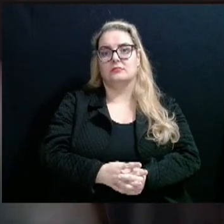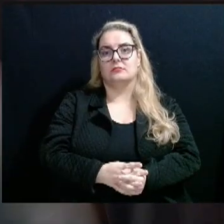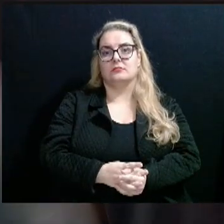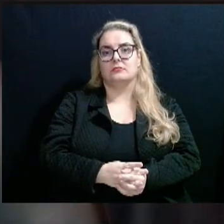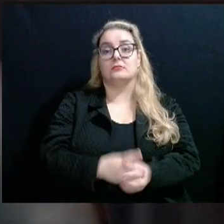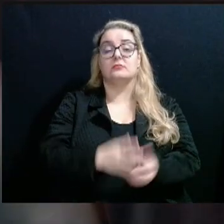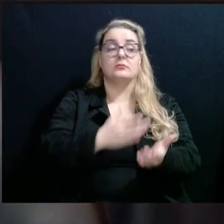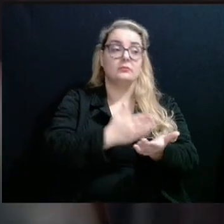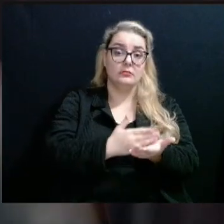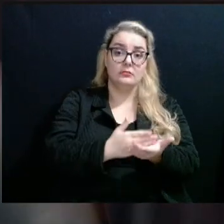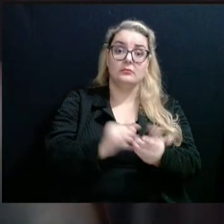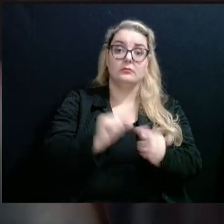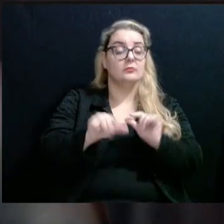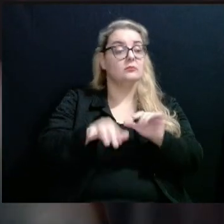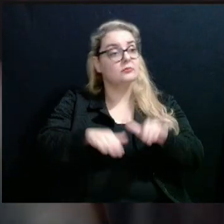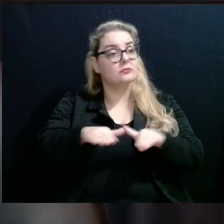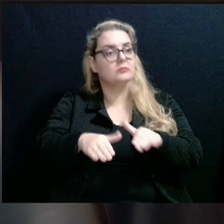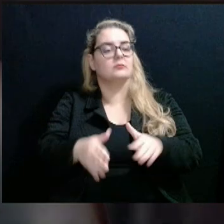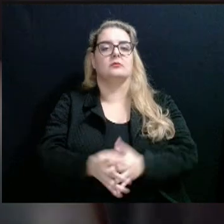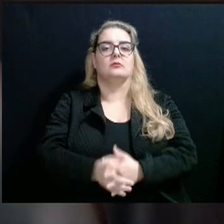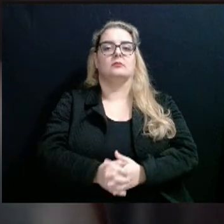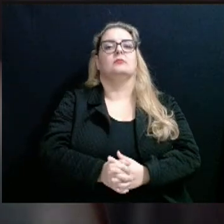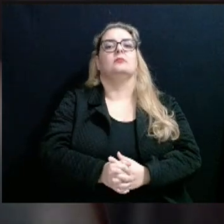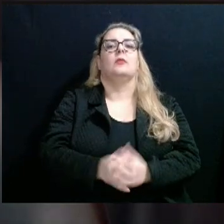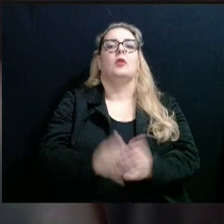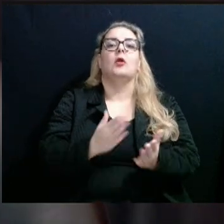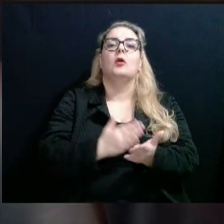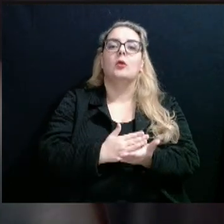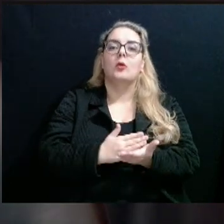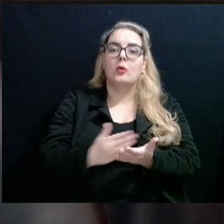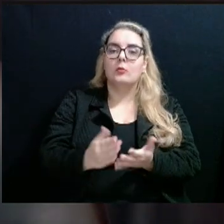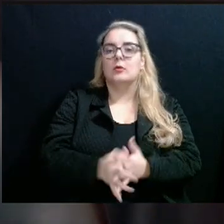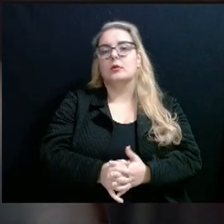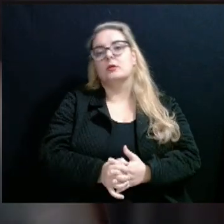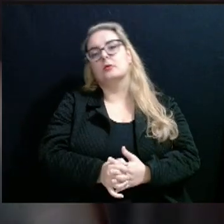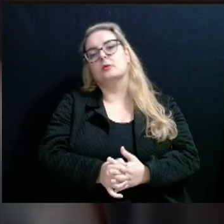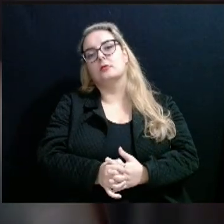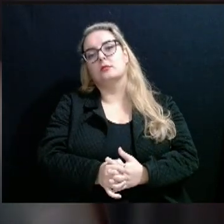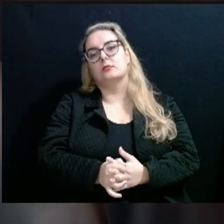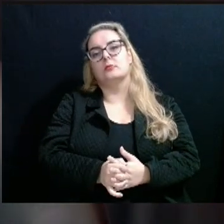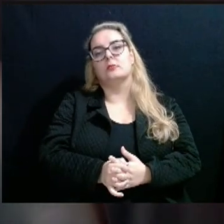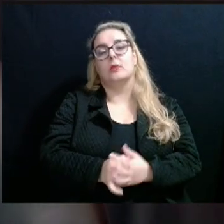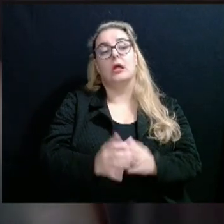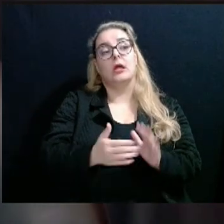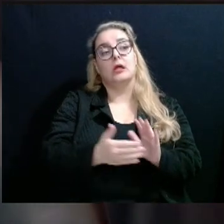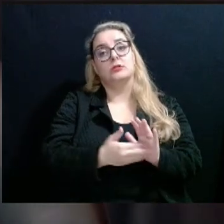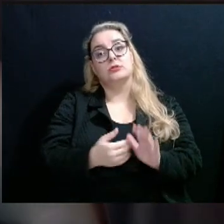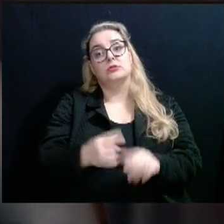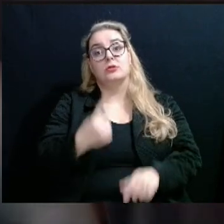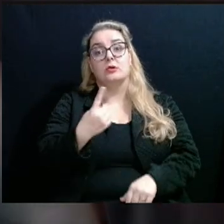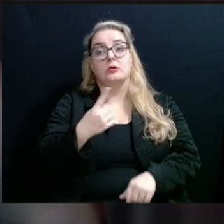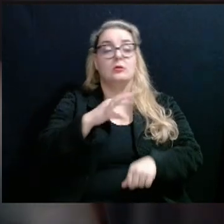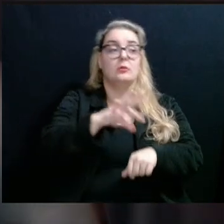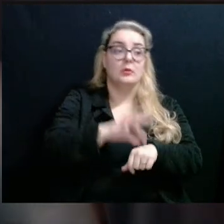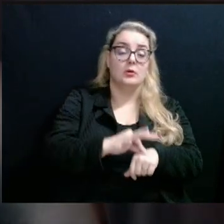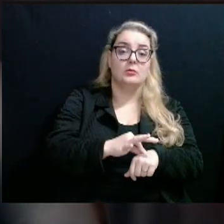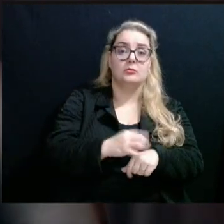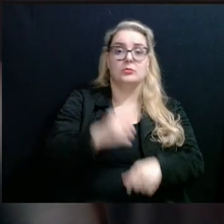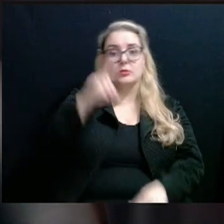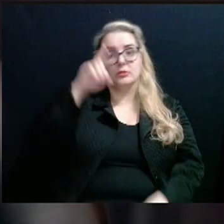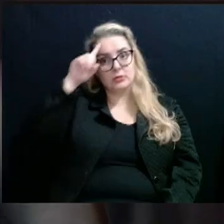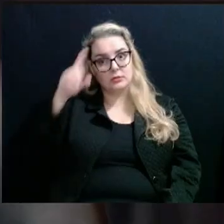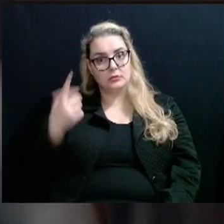pequenos passos, começando com tirando a carne em um dia da semana, e aí a pessoa já observa,